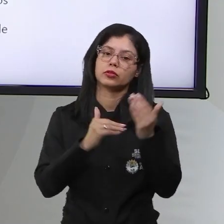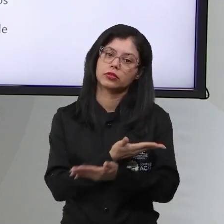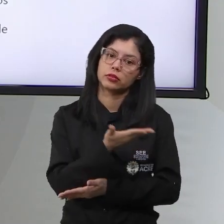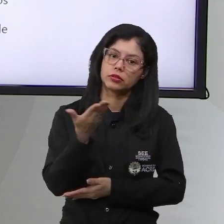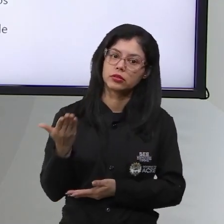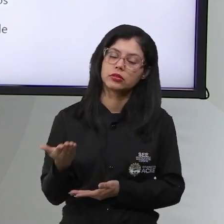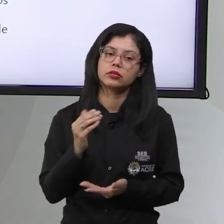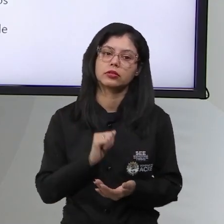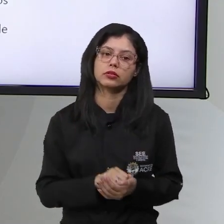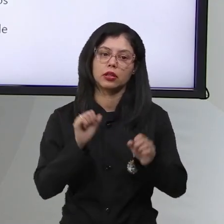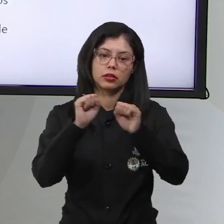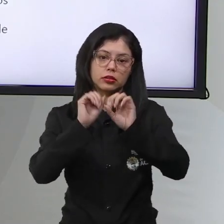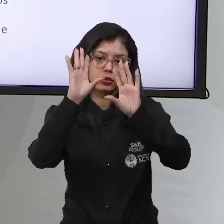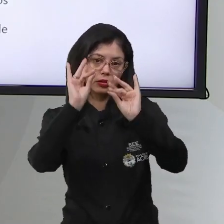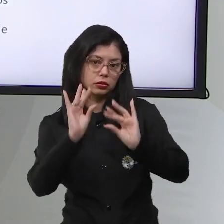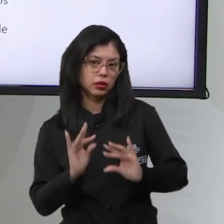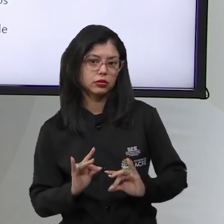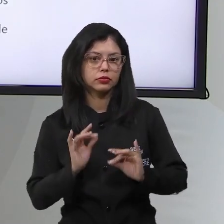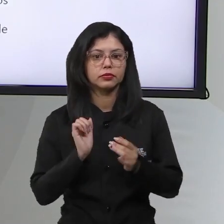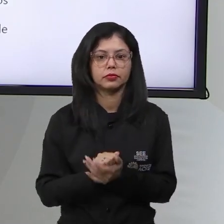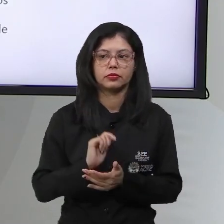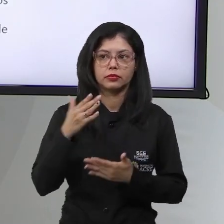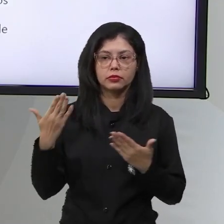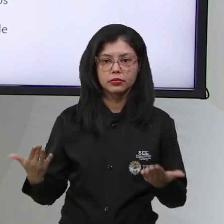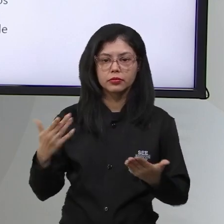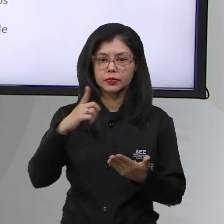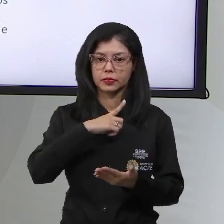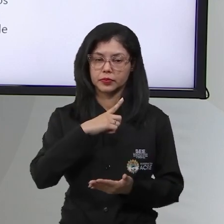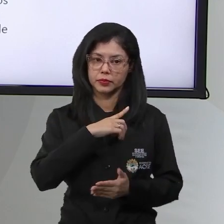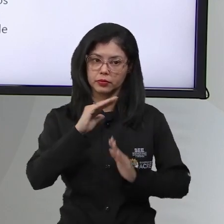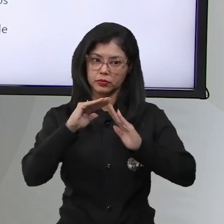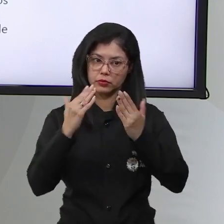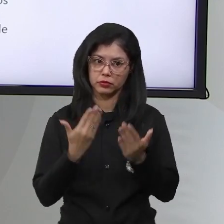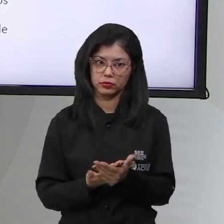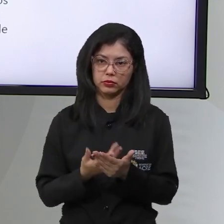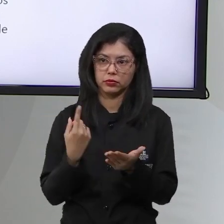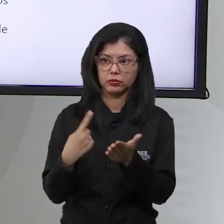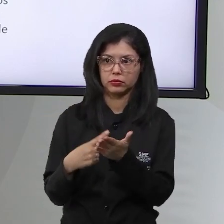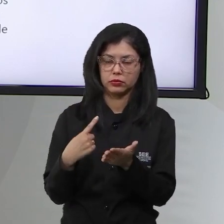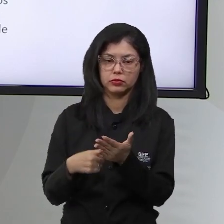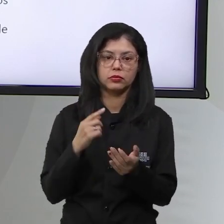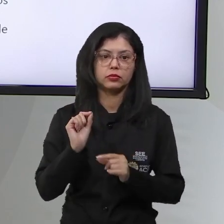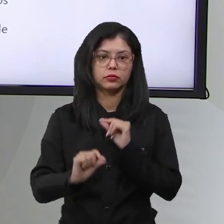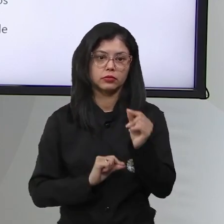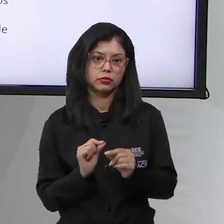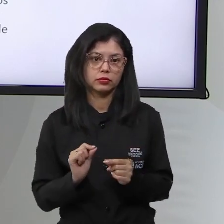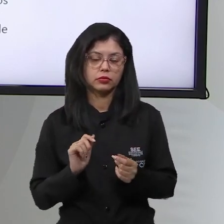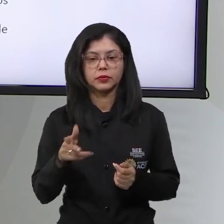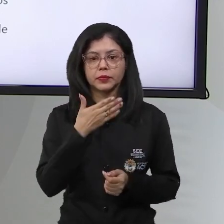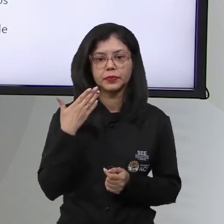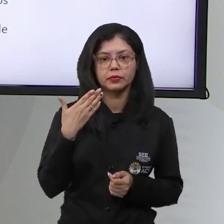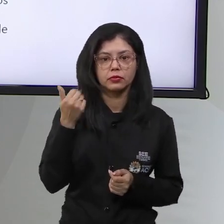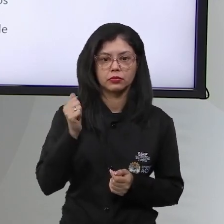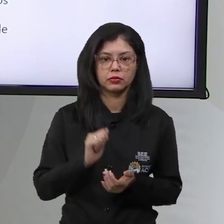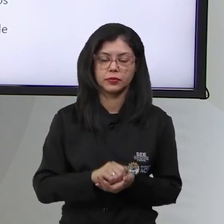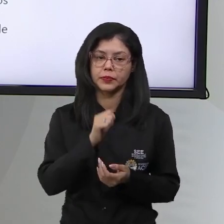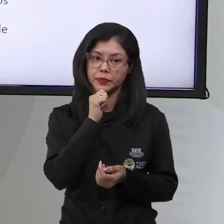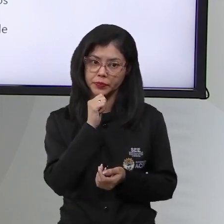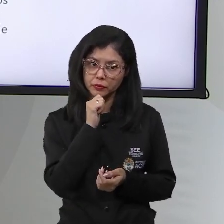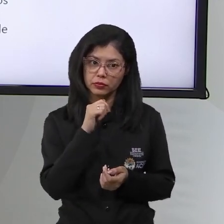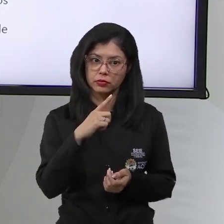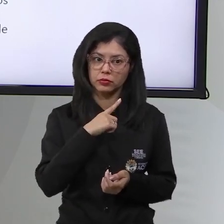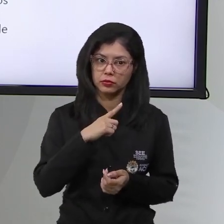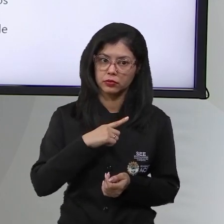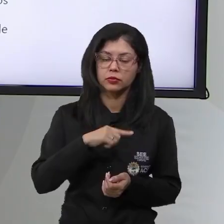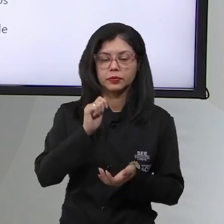é sistematizado. Então, uma escola, ela tem condições de ponderar, de afirmar, eu